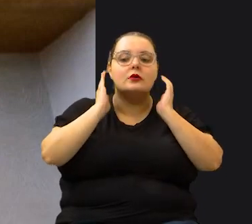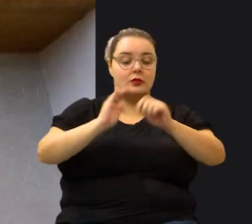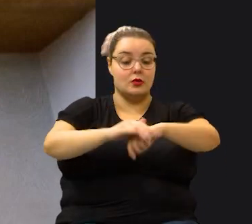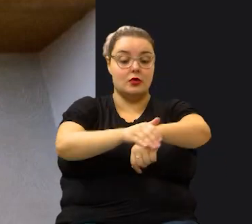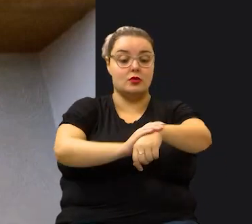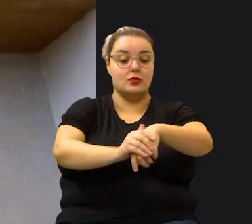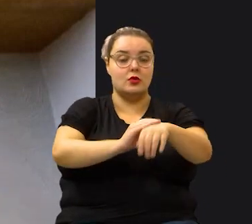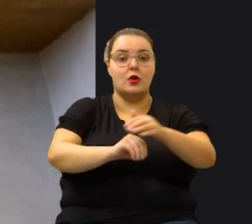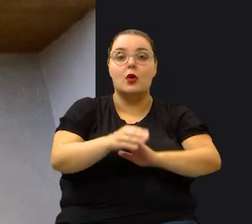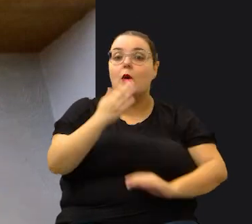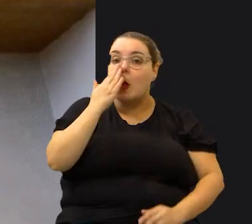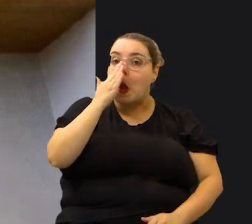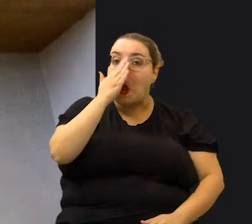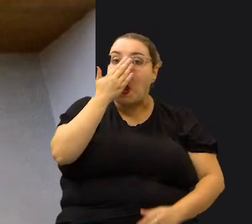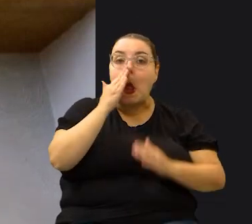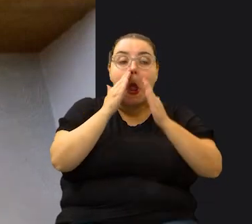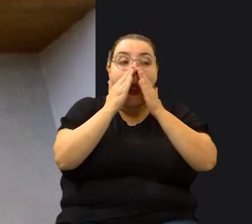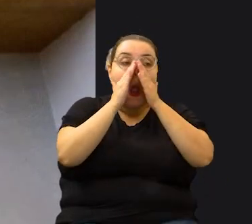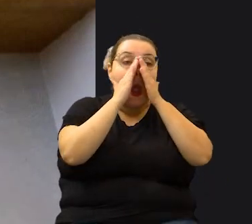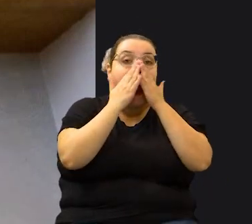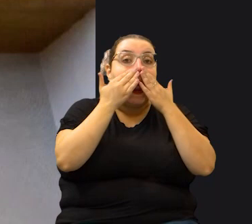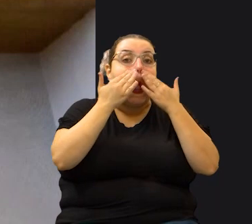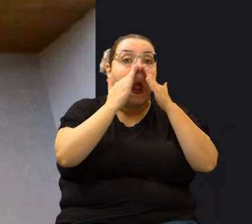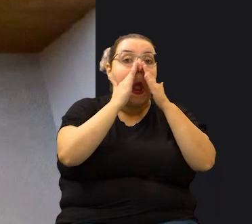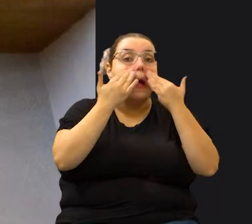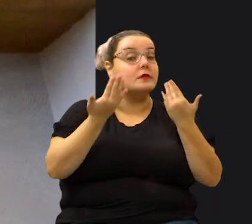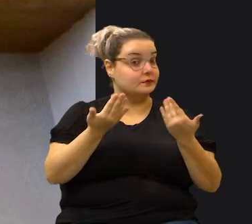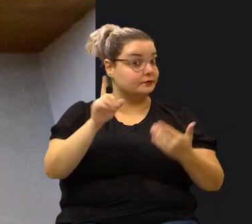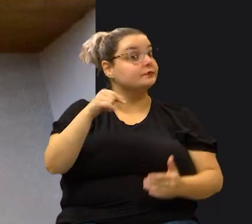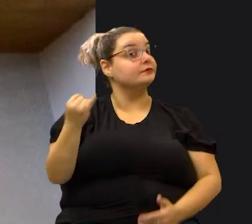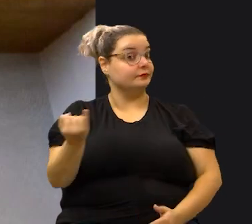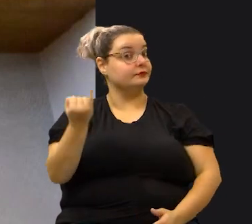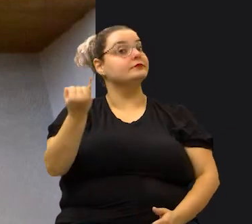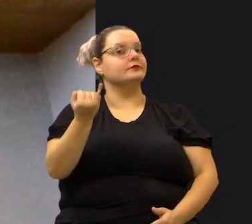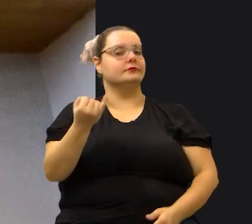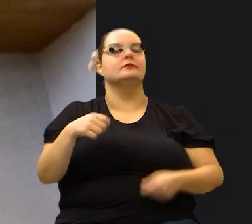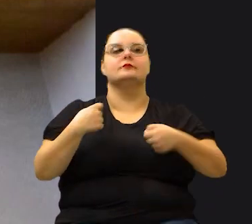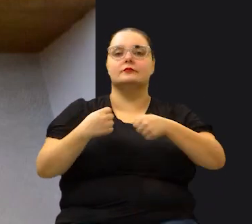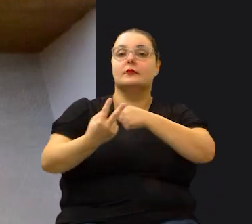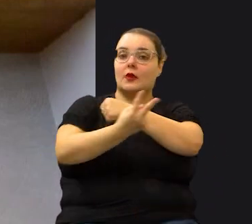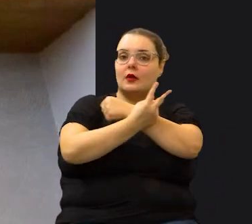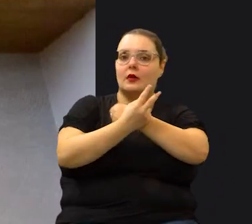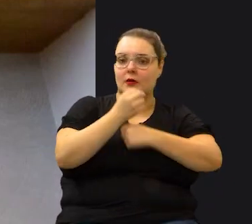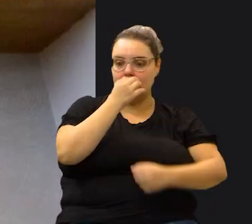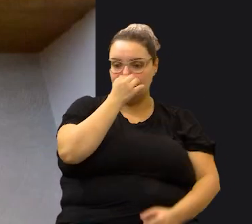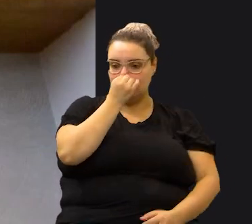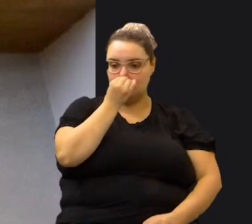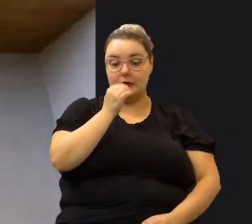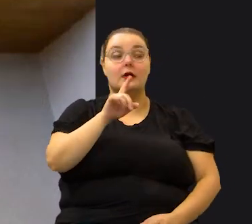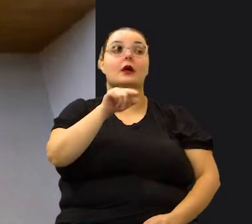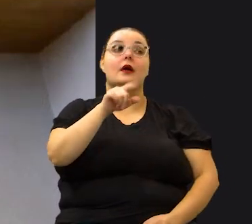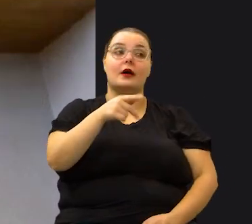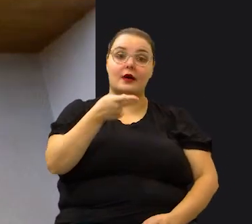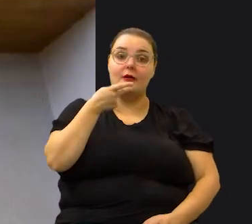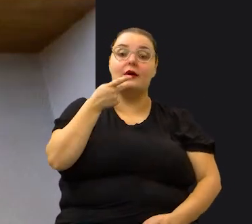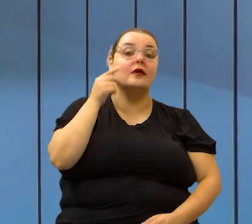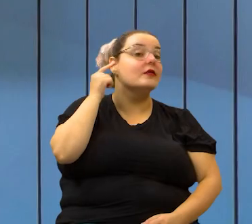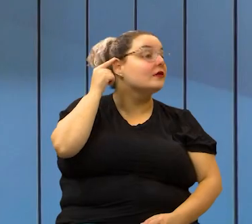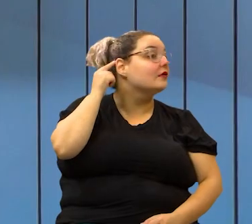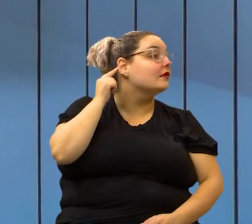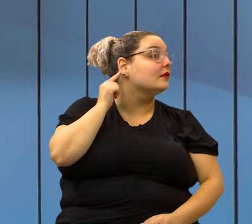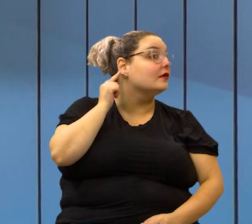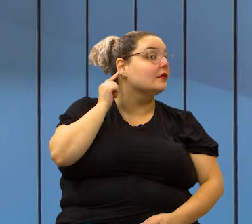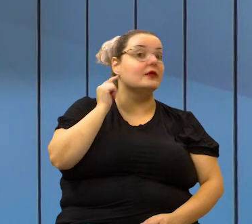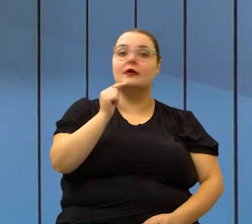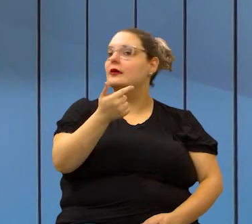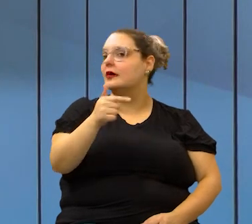das mãos, no nariz, que são áreas super importantes que a gente também tem que tomar o cuidado. Olha, eu ia falar sobre as orelhas,